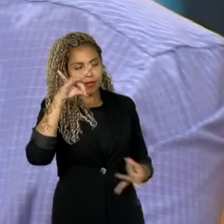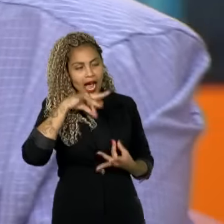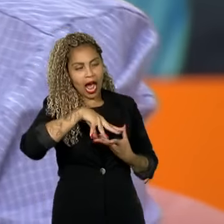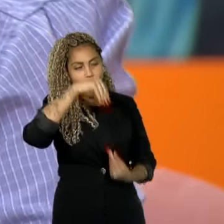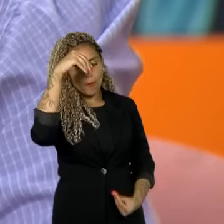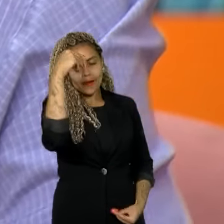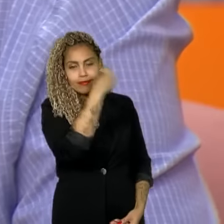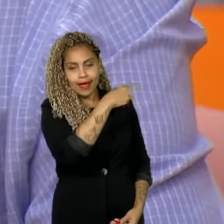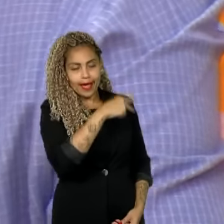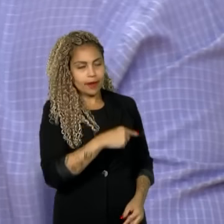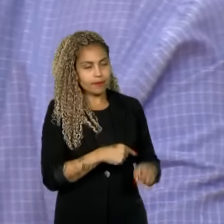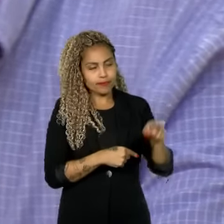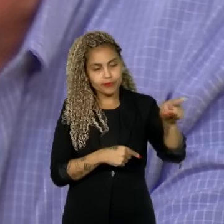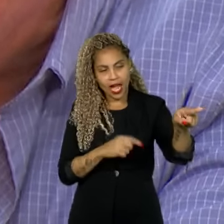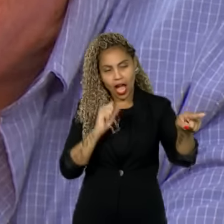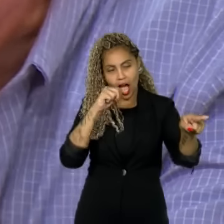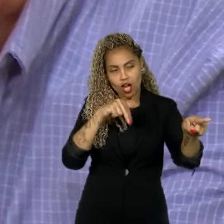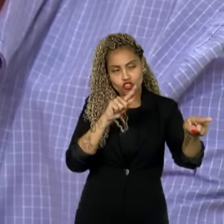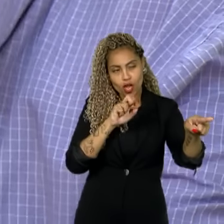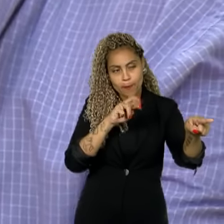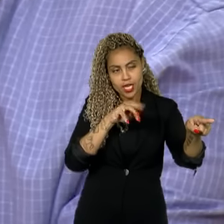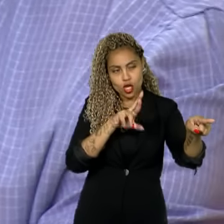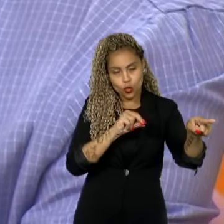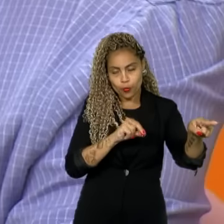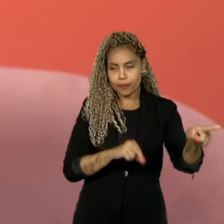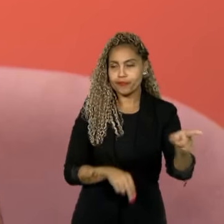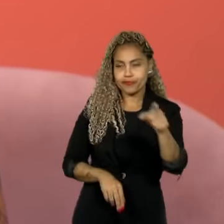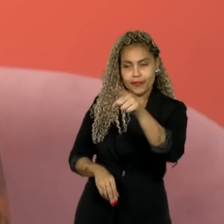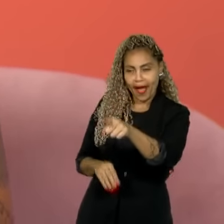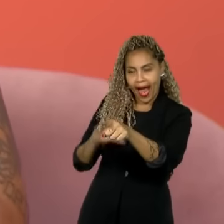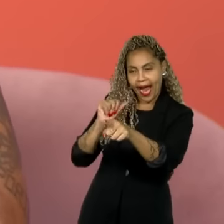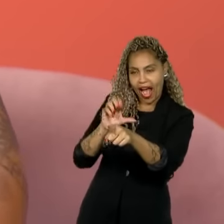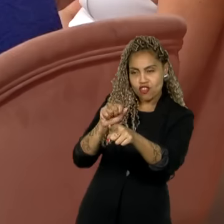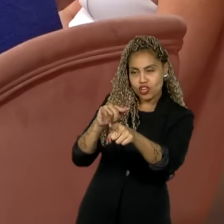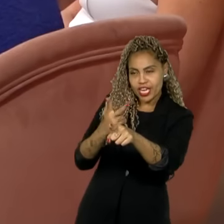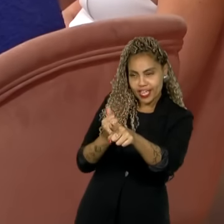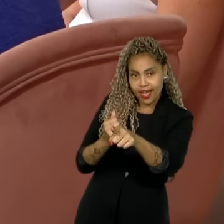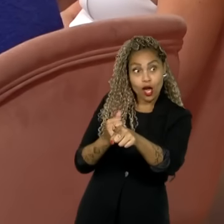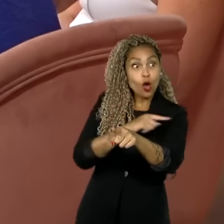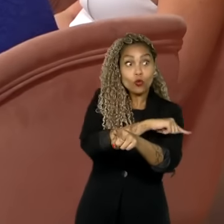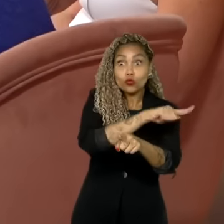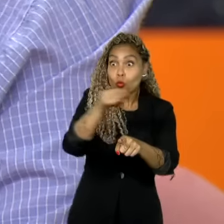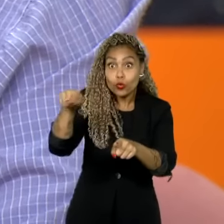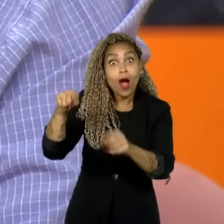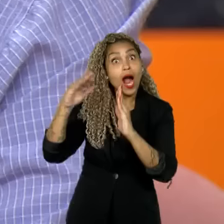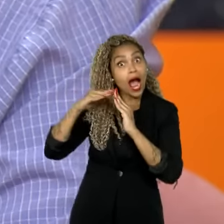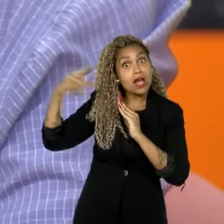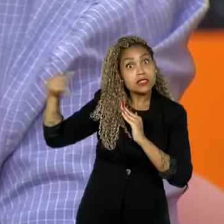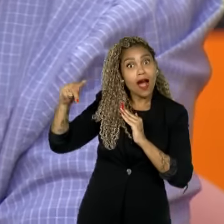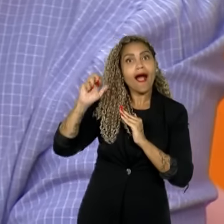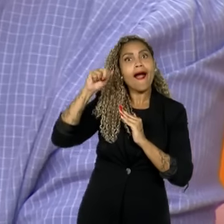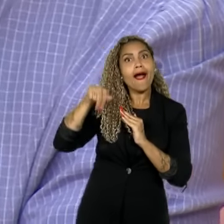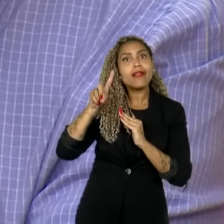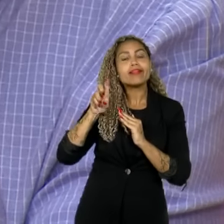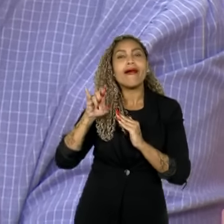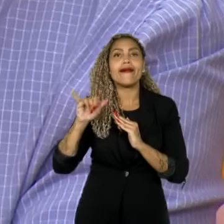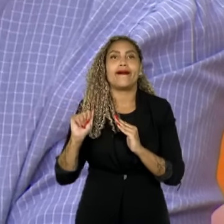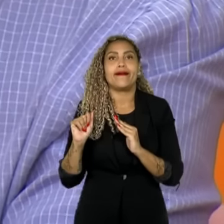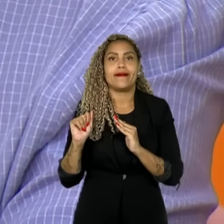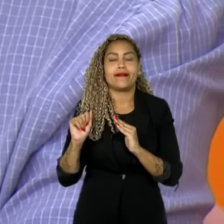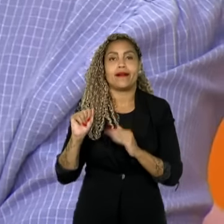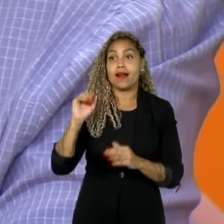tua. Aquele é o Algemiro, aquele é o Casquinha. Manassé. Na casa do Candeia. Então, essa ligação com a casa